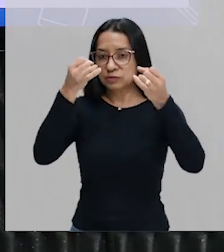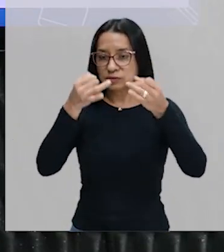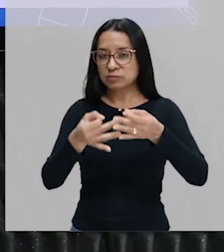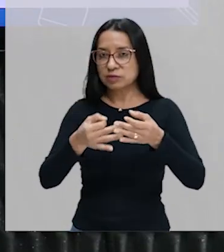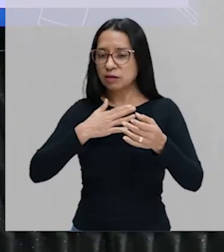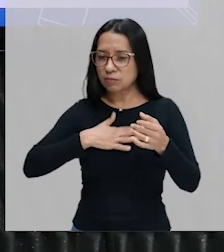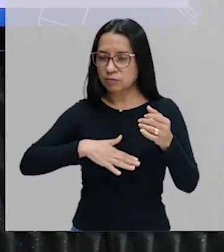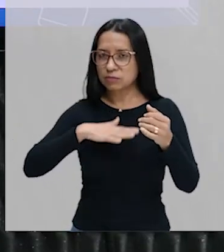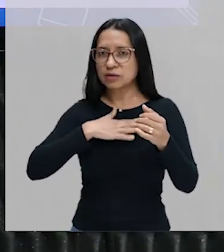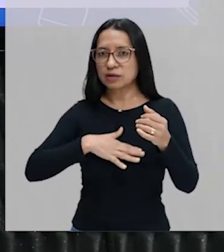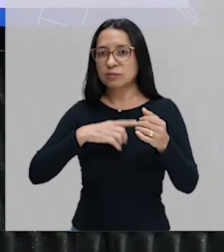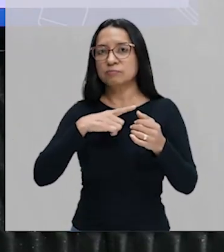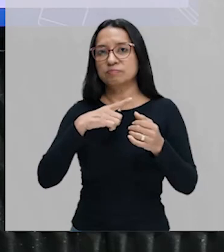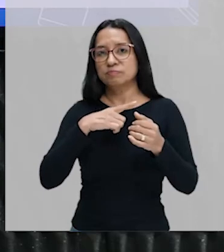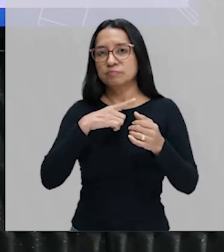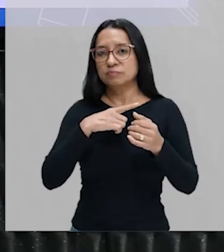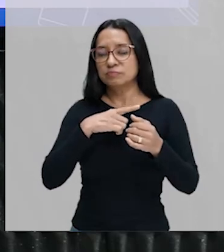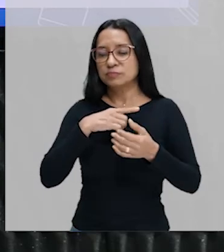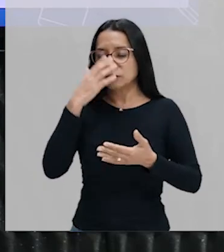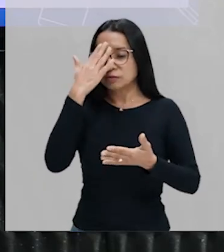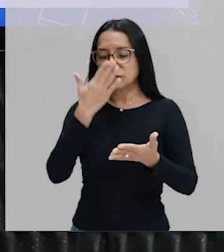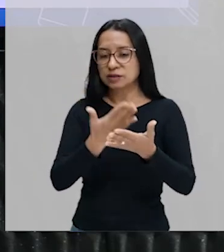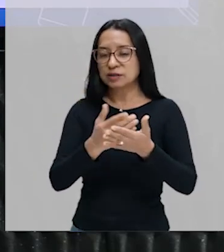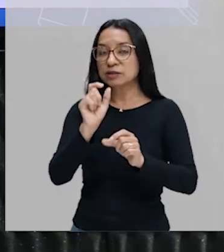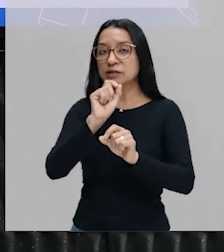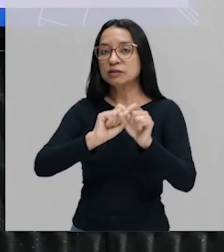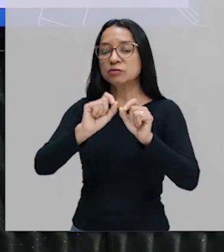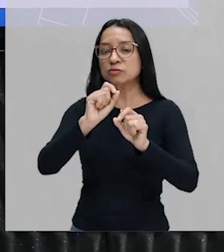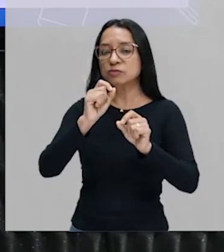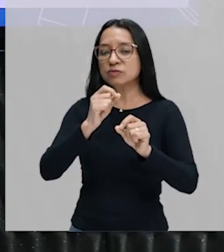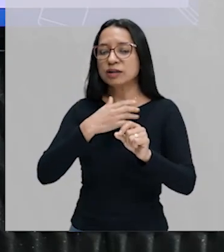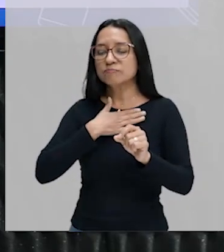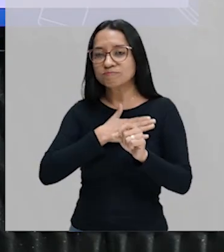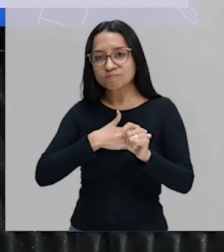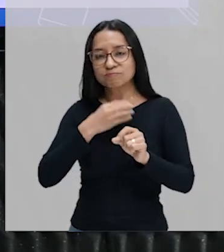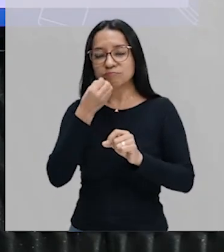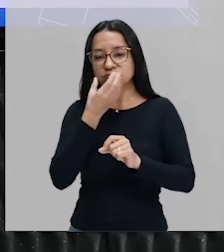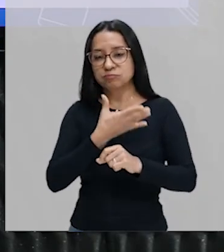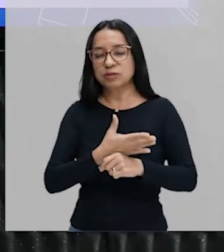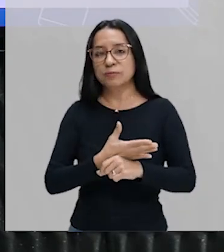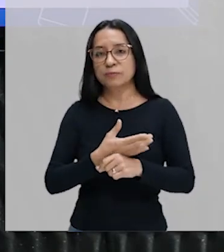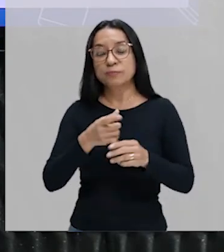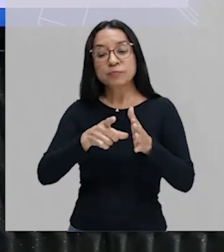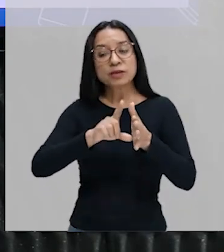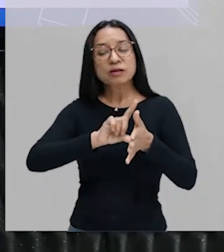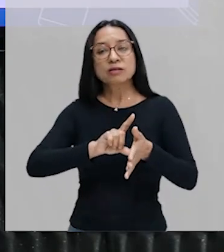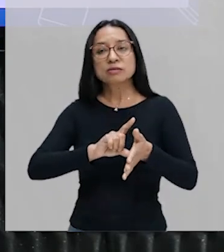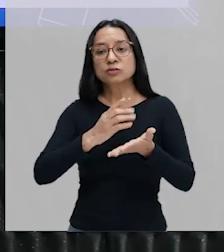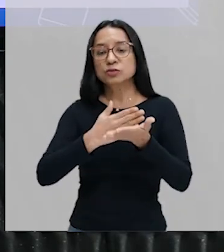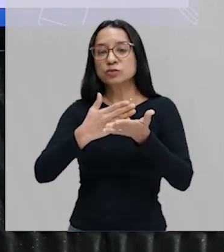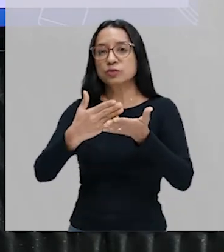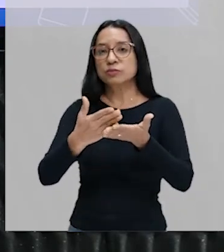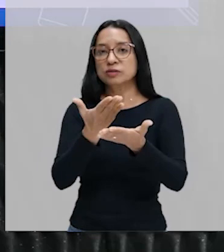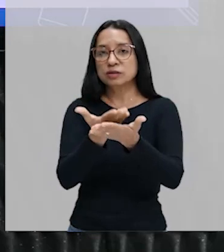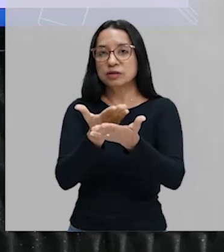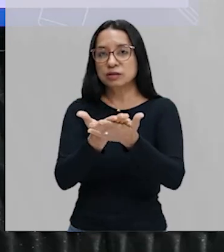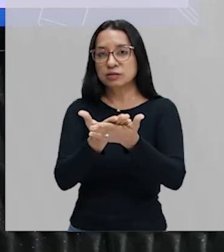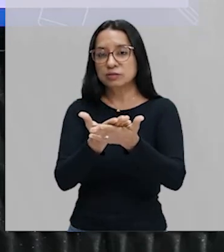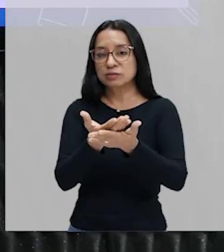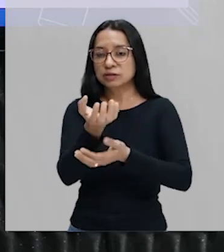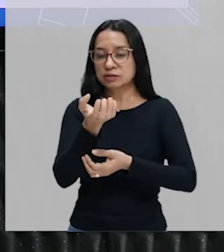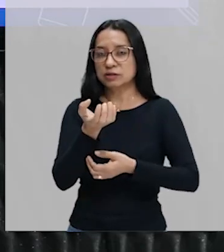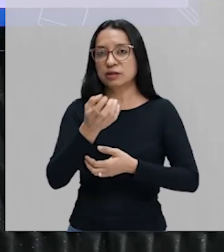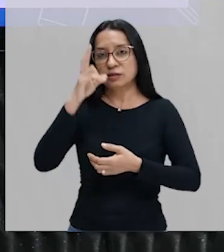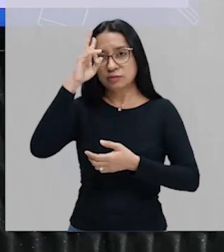com calma e tenho certeza que tu vai gostar bastante, beleza? Antes de começar essa aula, tá? Só quero te